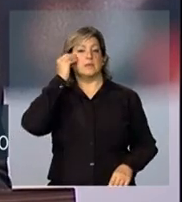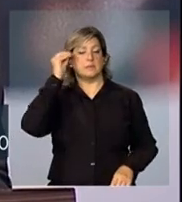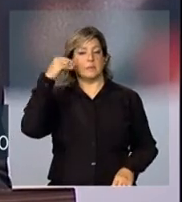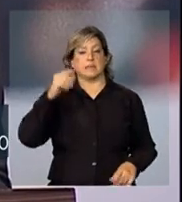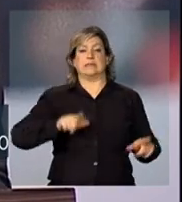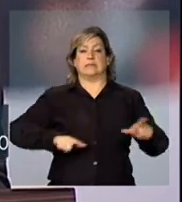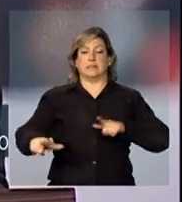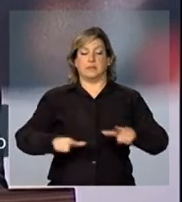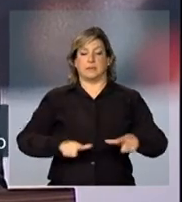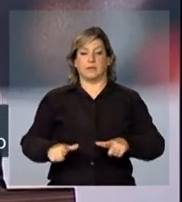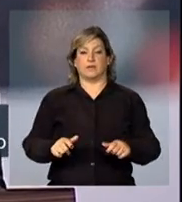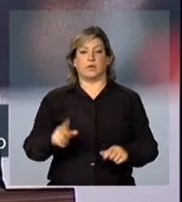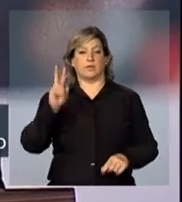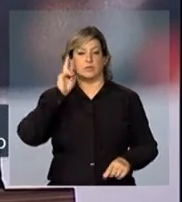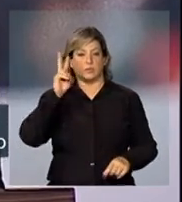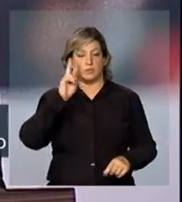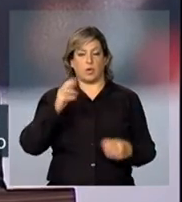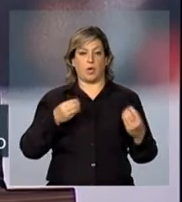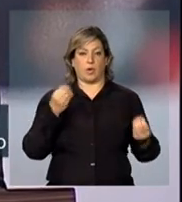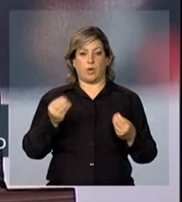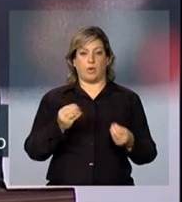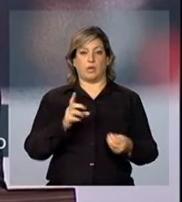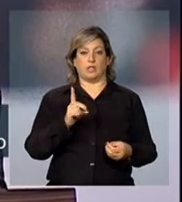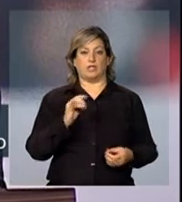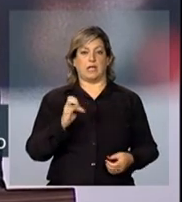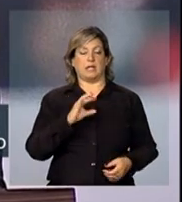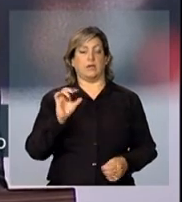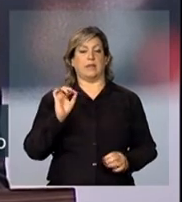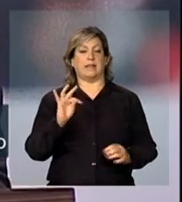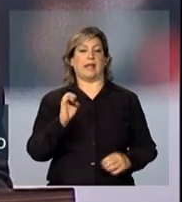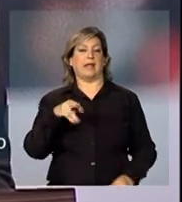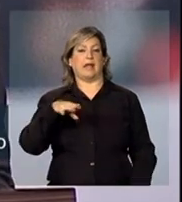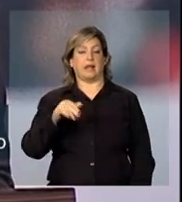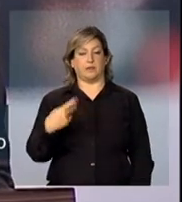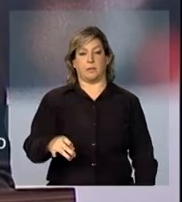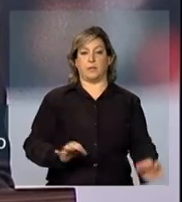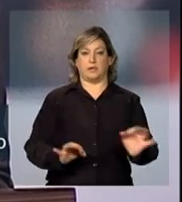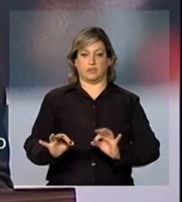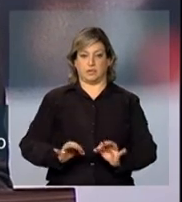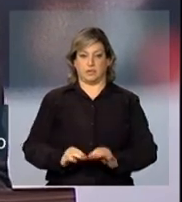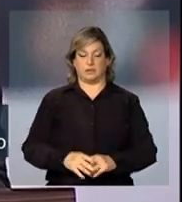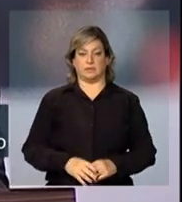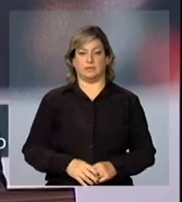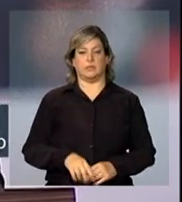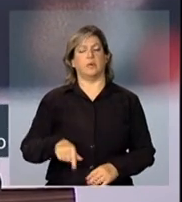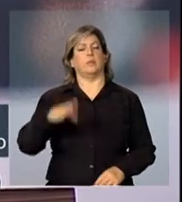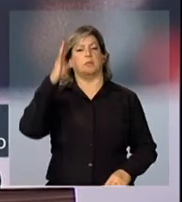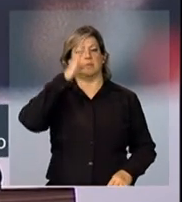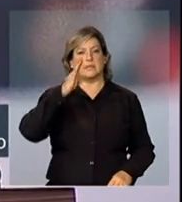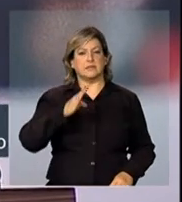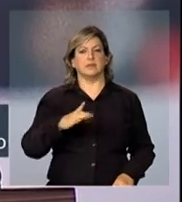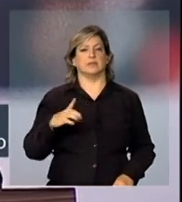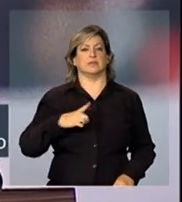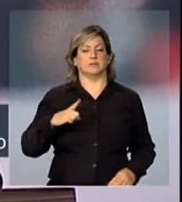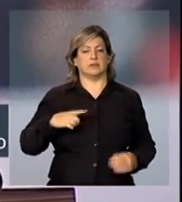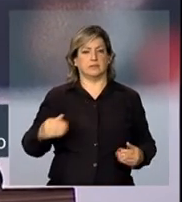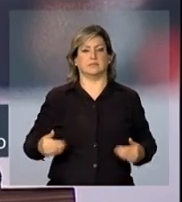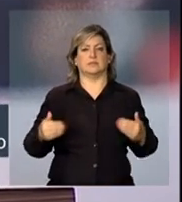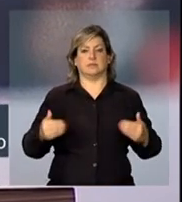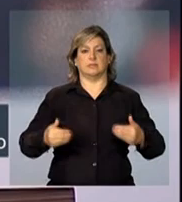atuando no tocante a direção técnica do projeto o Brasil tem avançado